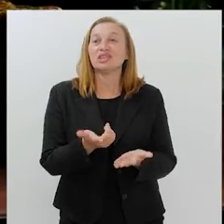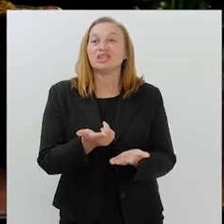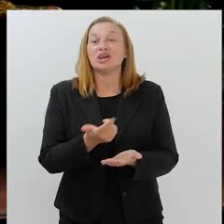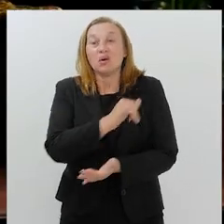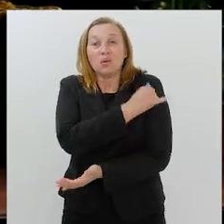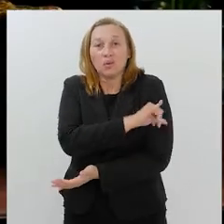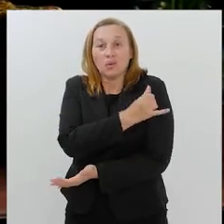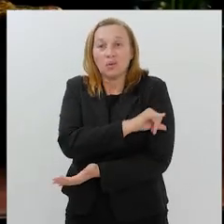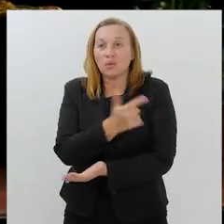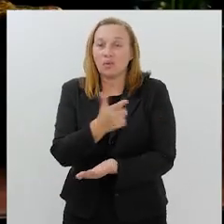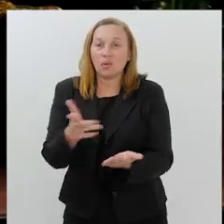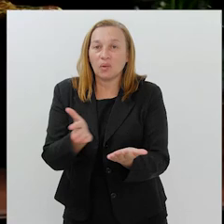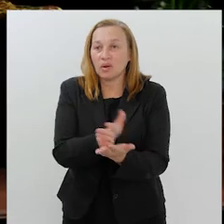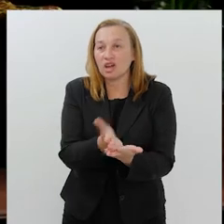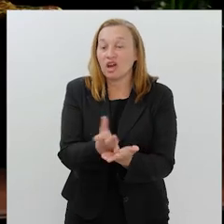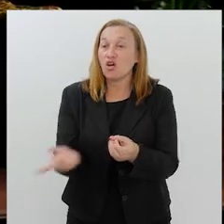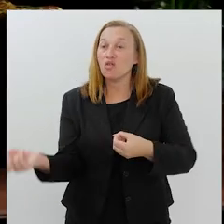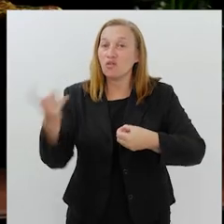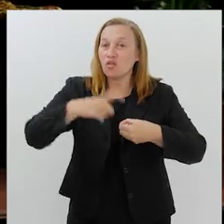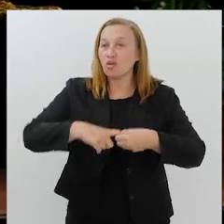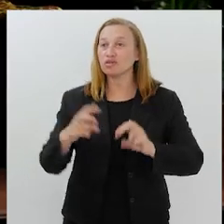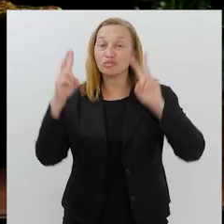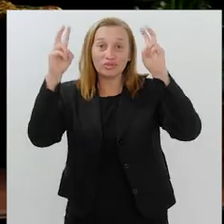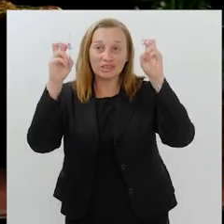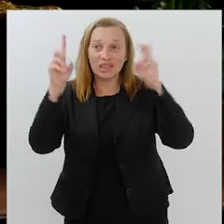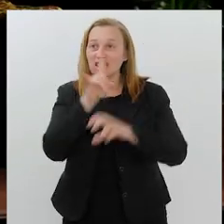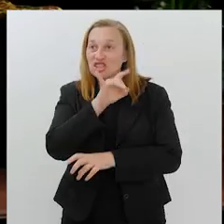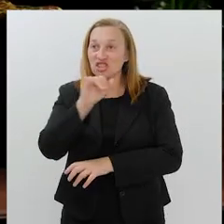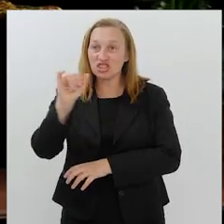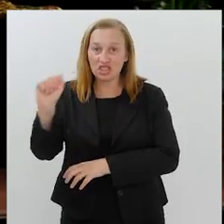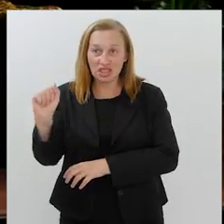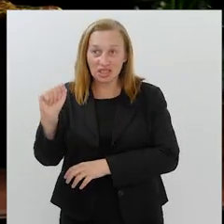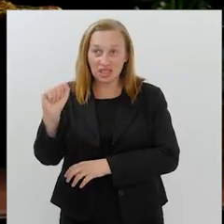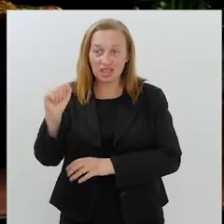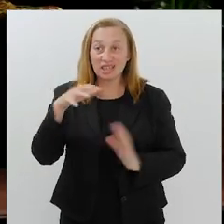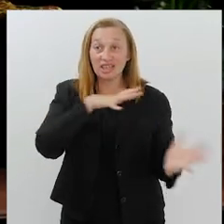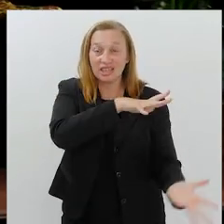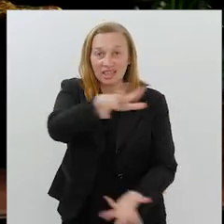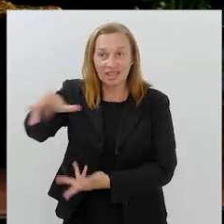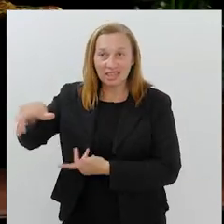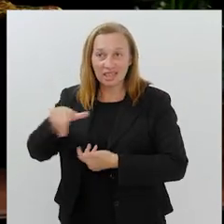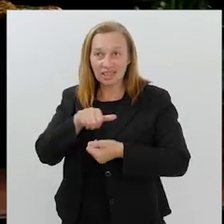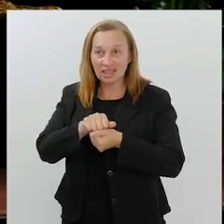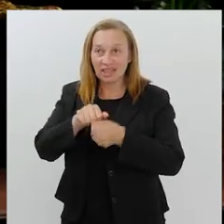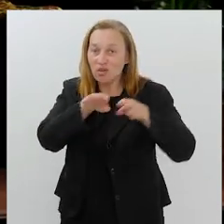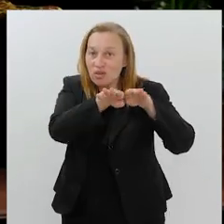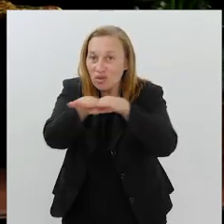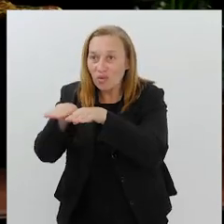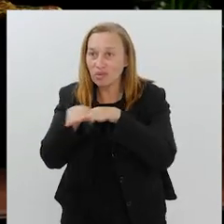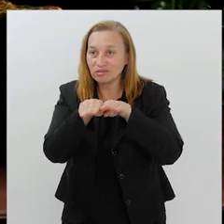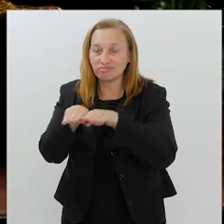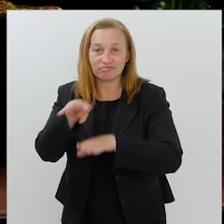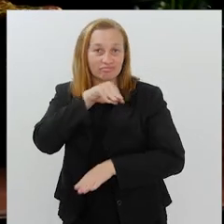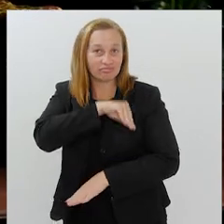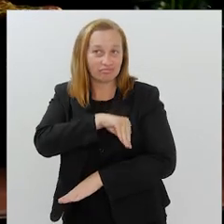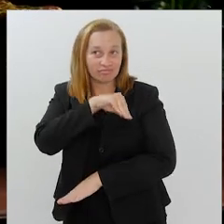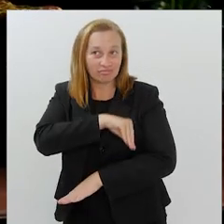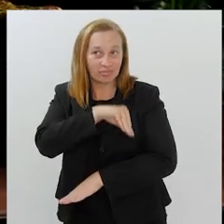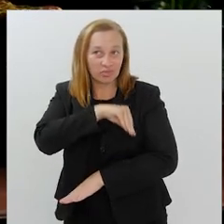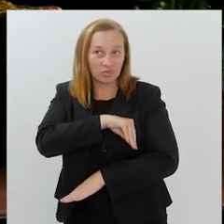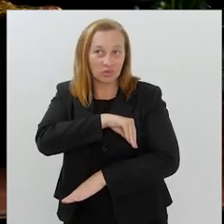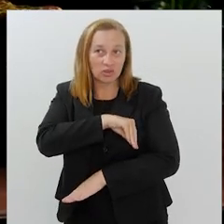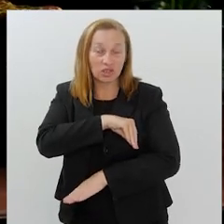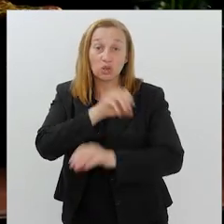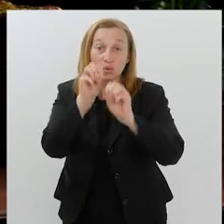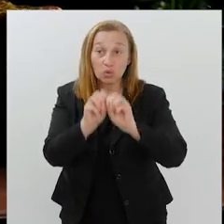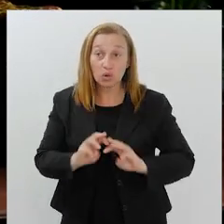programa Rio sem fronteiras retorna agora no segundo bloco tratando do tema do dia internacional da Equidade salarial um dia